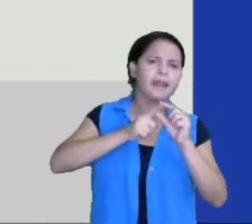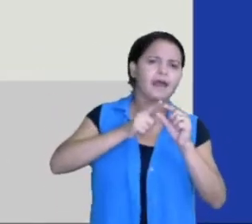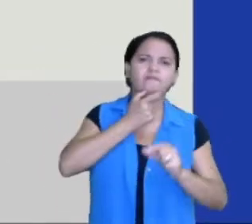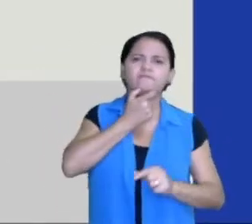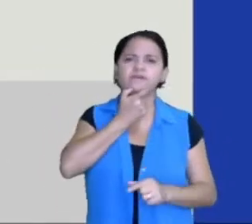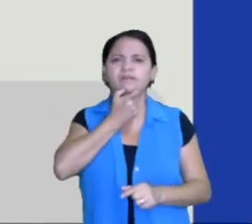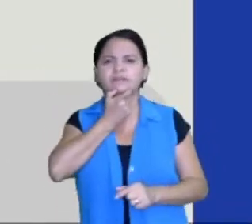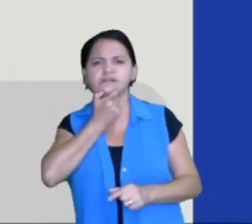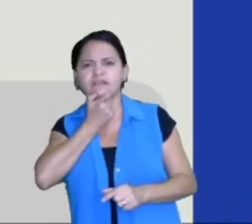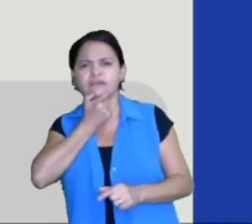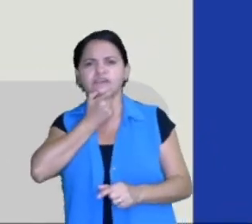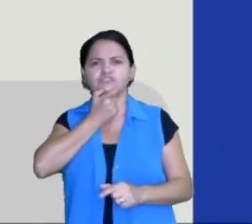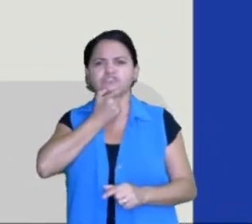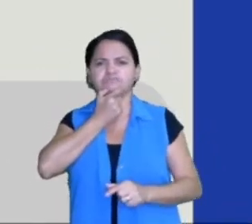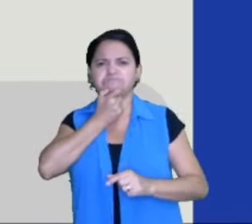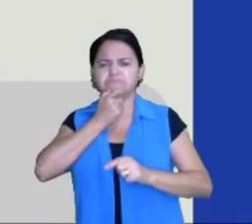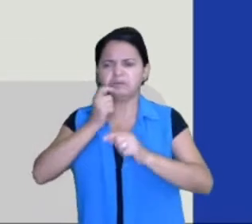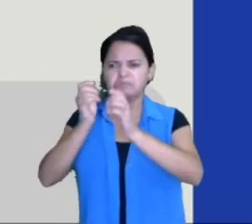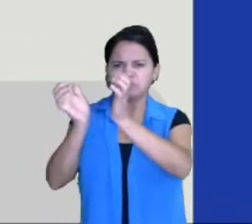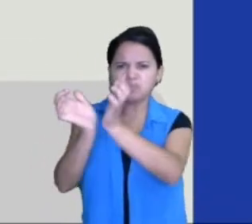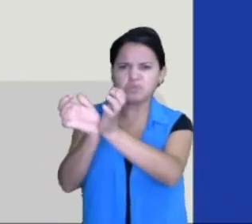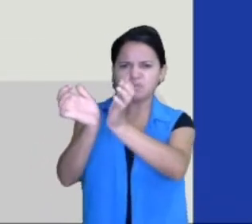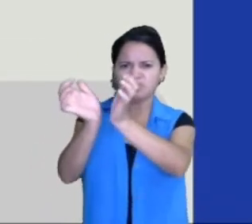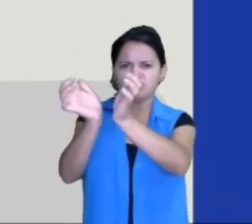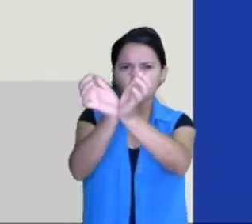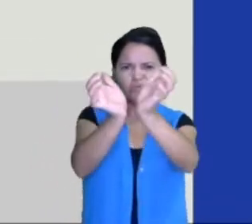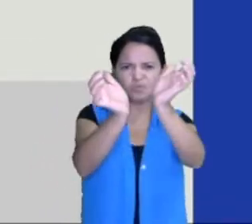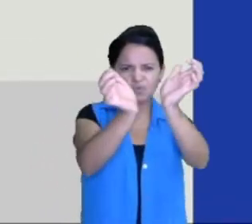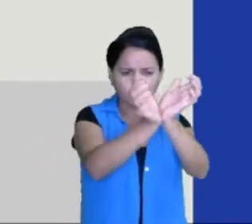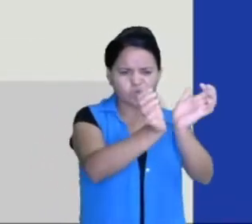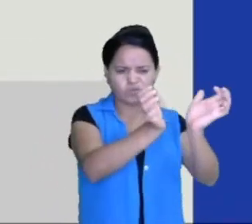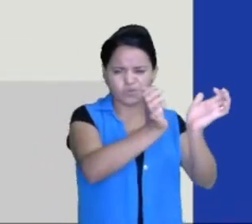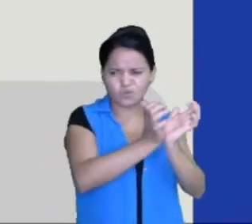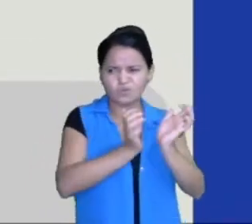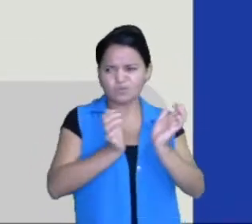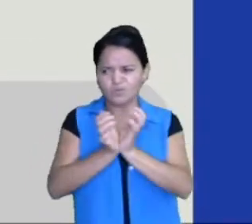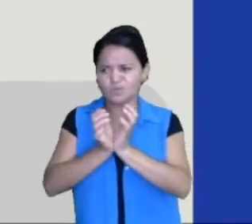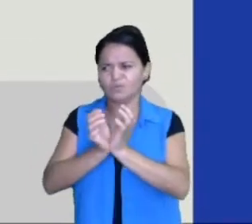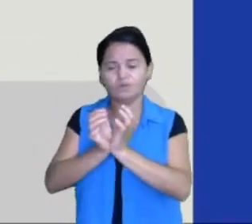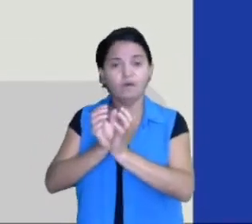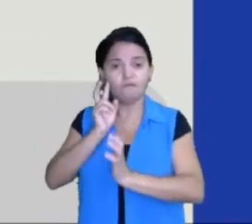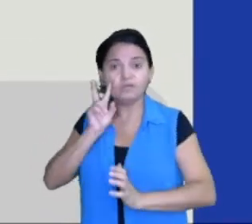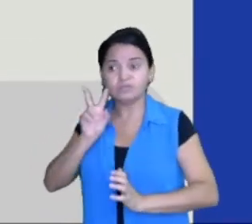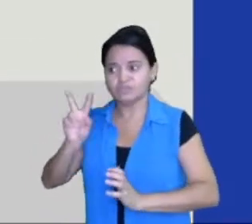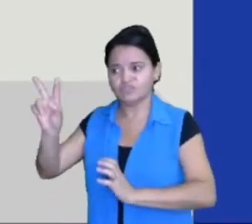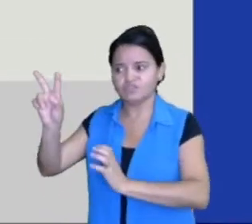a Geórgia, né, Carolina do Norte, Carolina do Sul, a Virgínia,